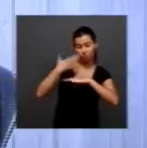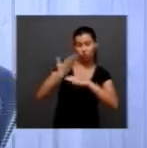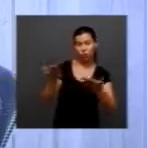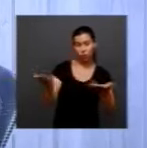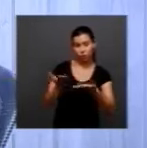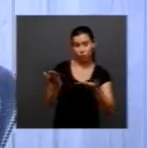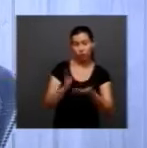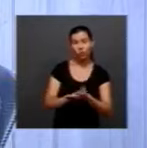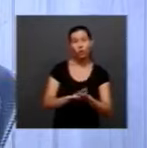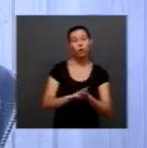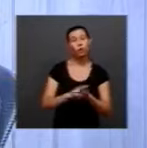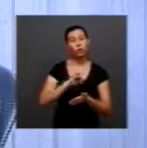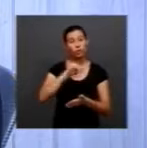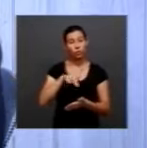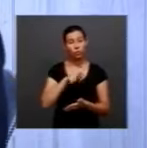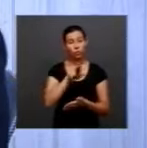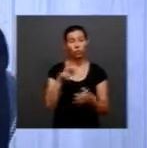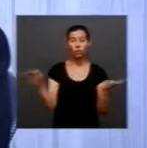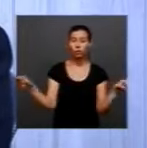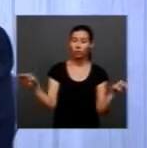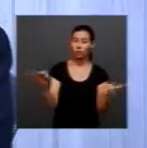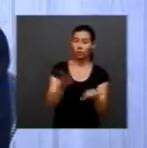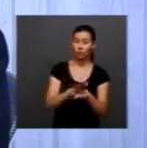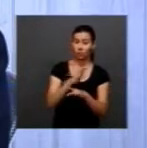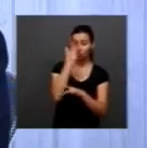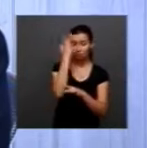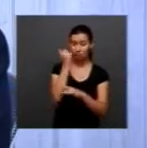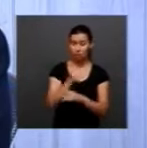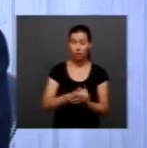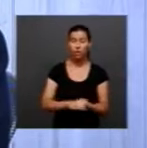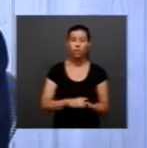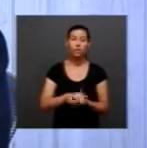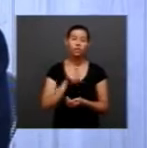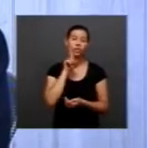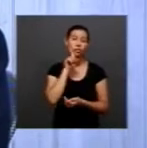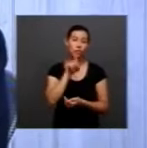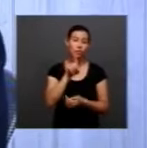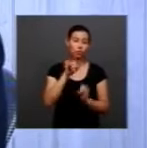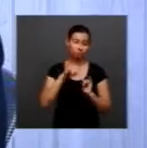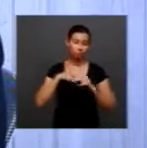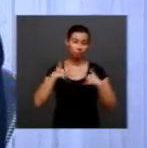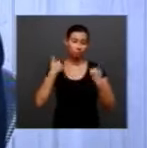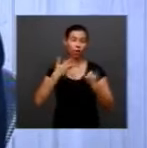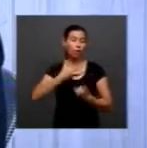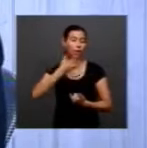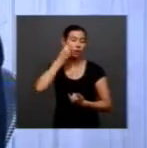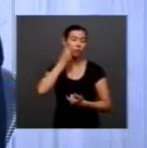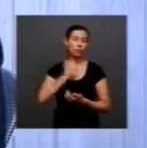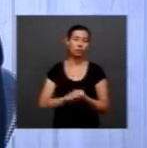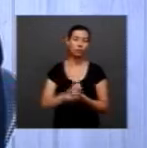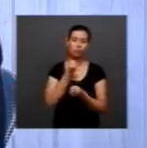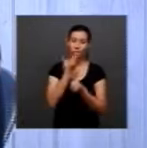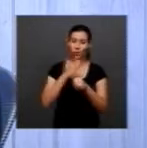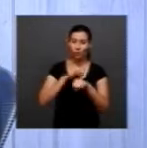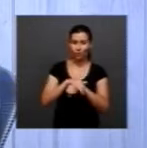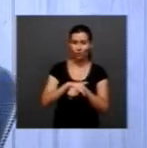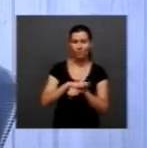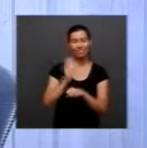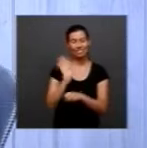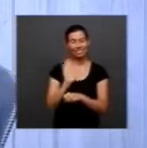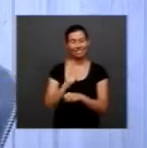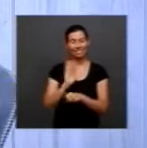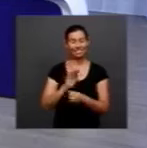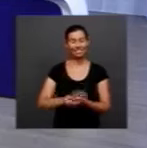de hoje fica por aqui. Amanhã nós vamos falar sobre o Dia Nacional da Adoção. Boa noite para você e até amanhã.